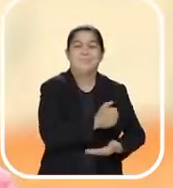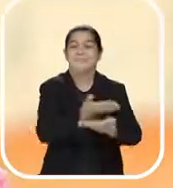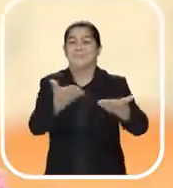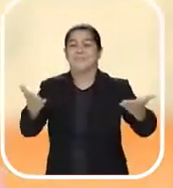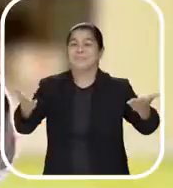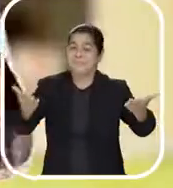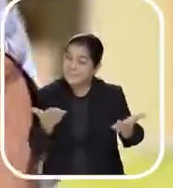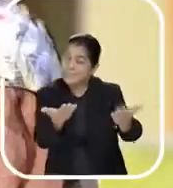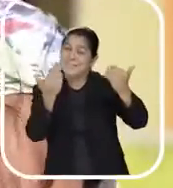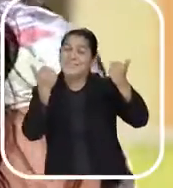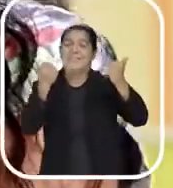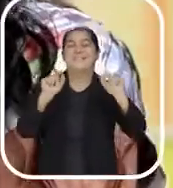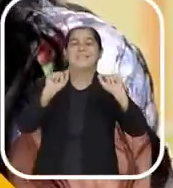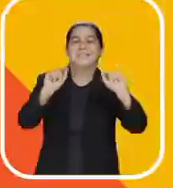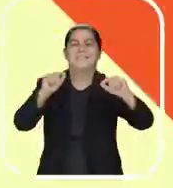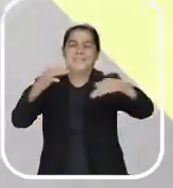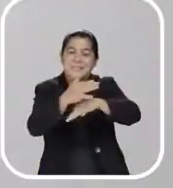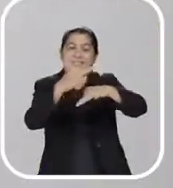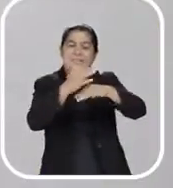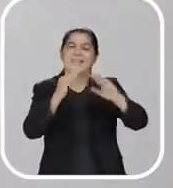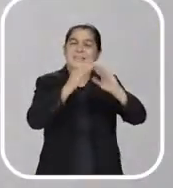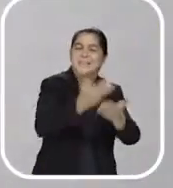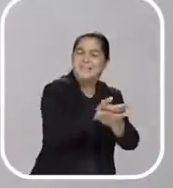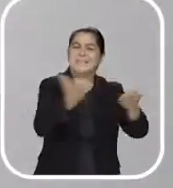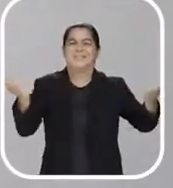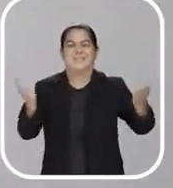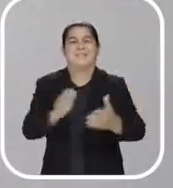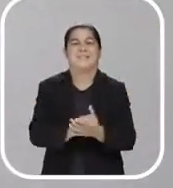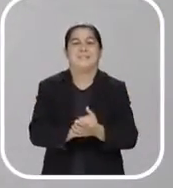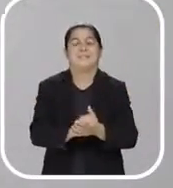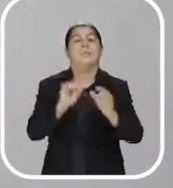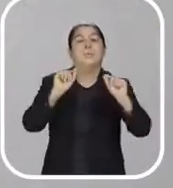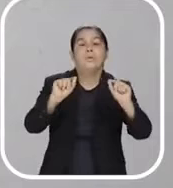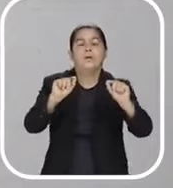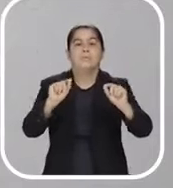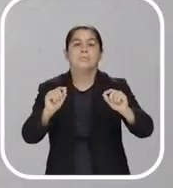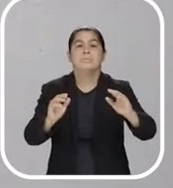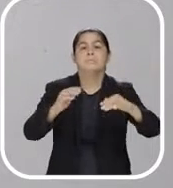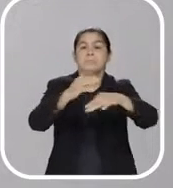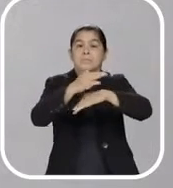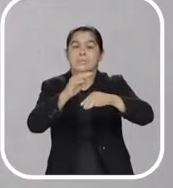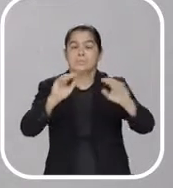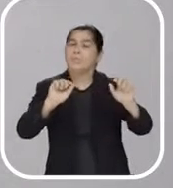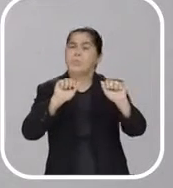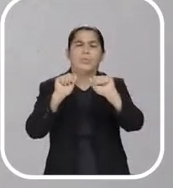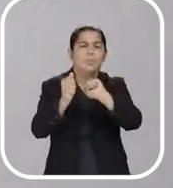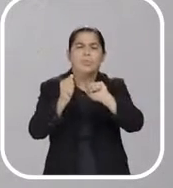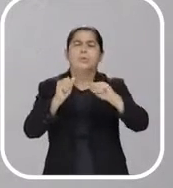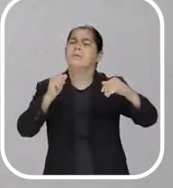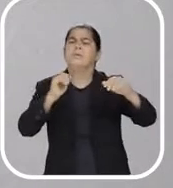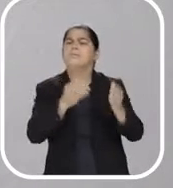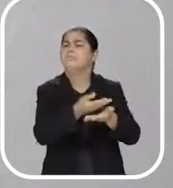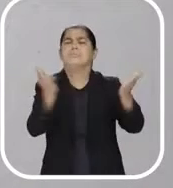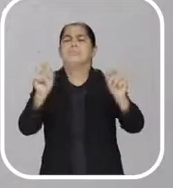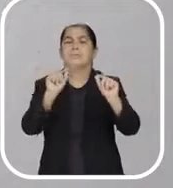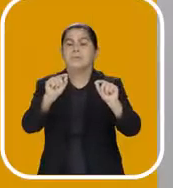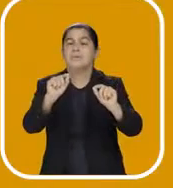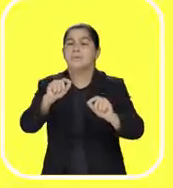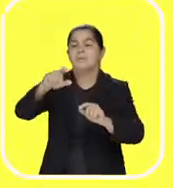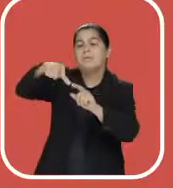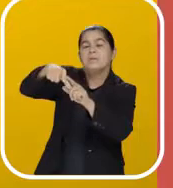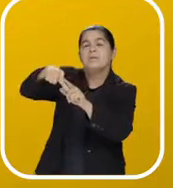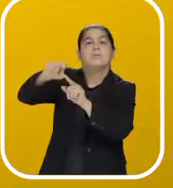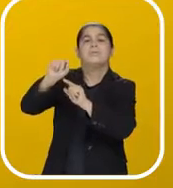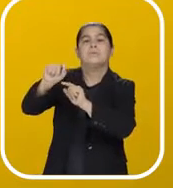povo a gente ama, passa com a gente, Cidade Humana. Com o programa Cidade Humana, Cida